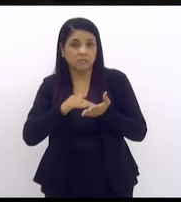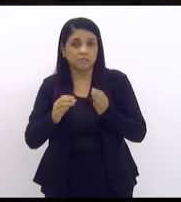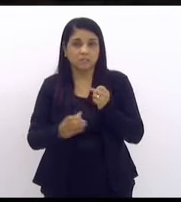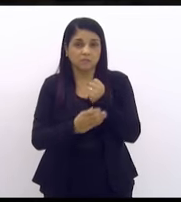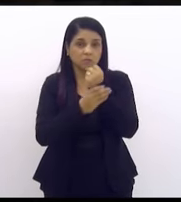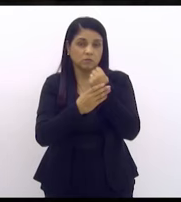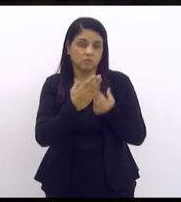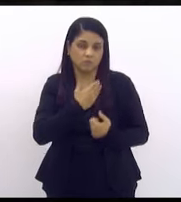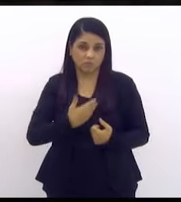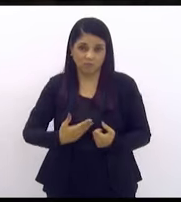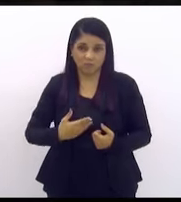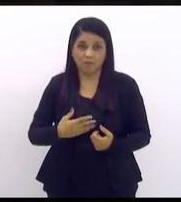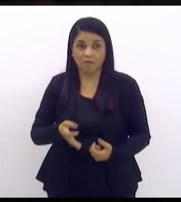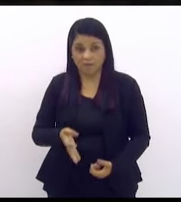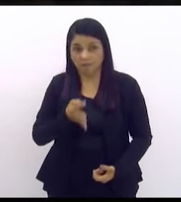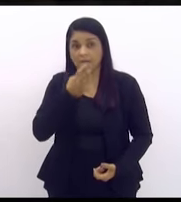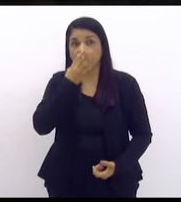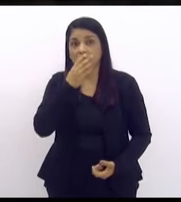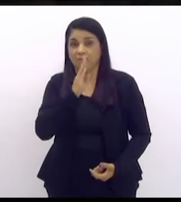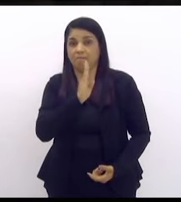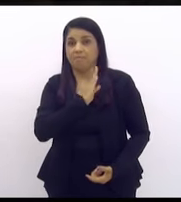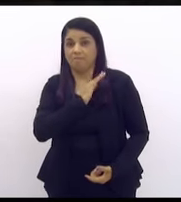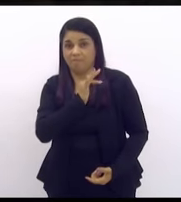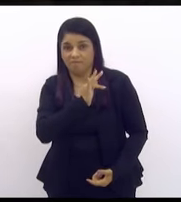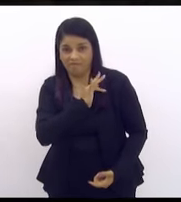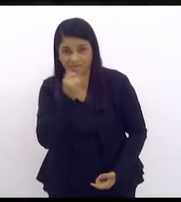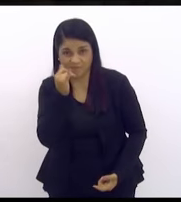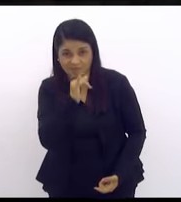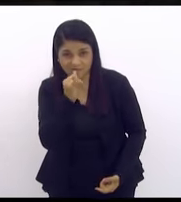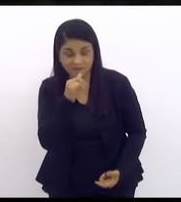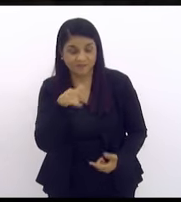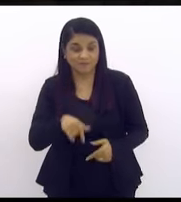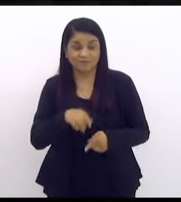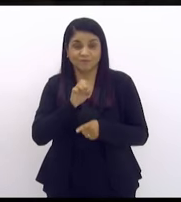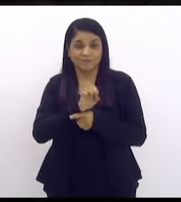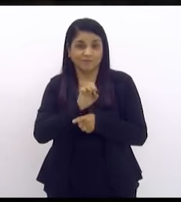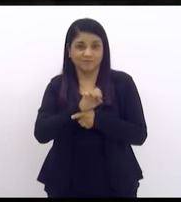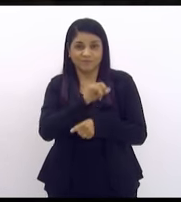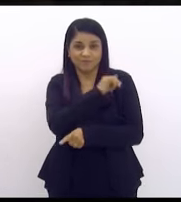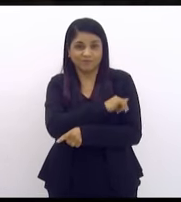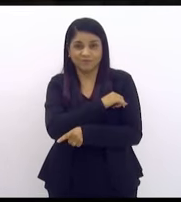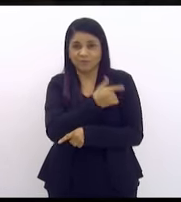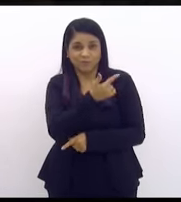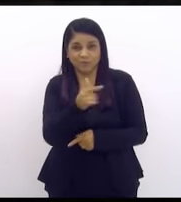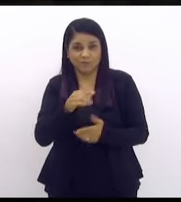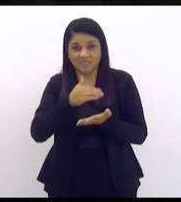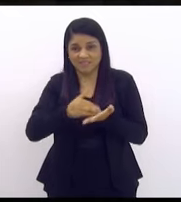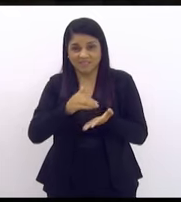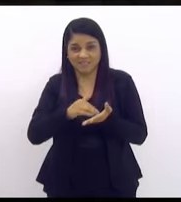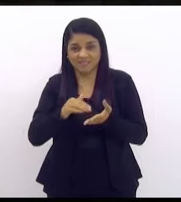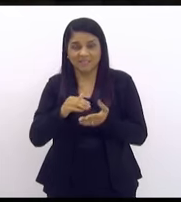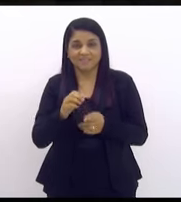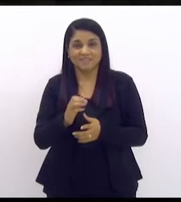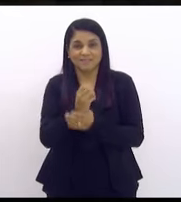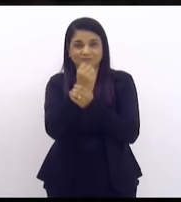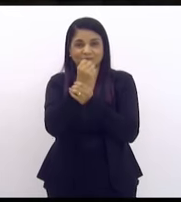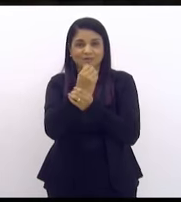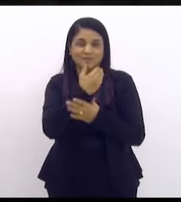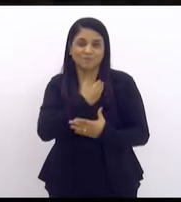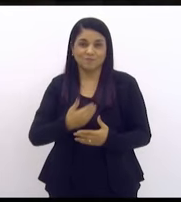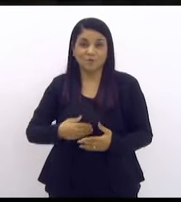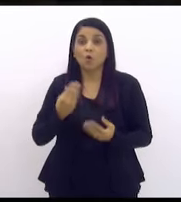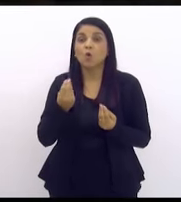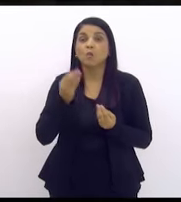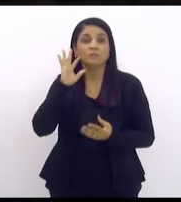isso, pasme, povo fluminense. O Estado do Rio não tem uma Secretaria de Segurança Pública. Como são decididas